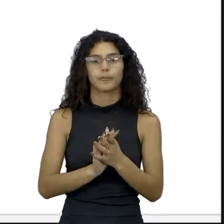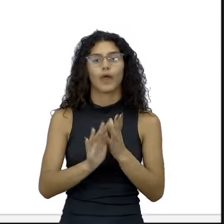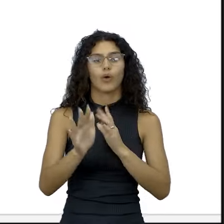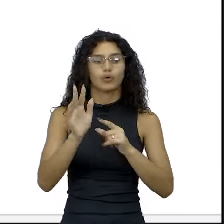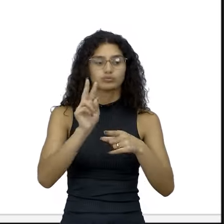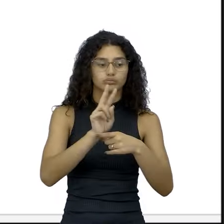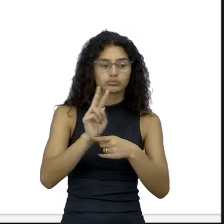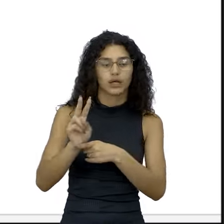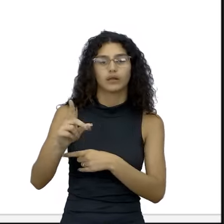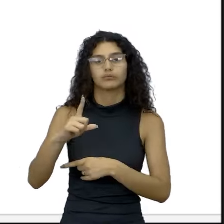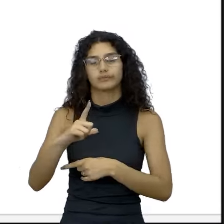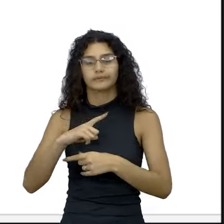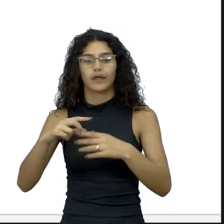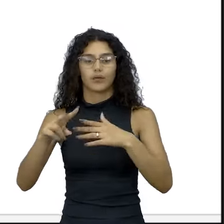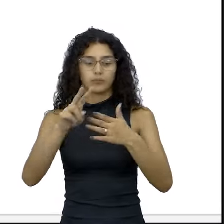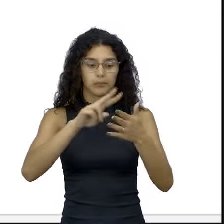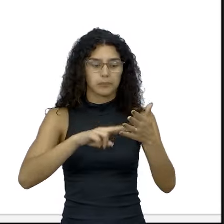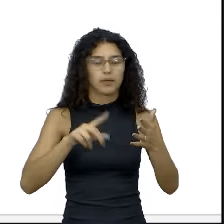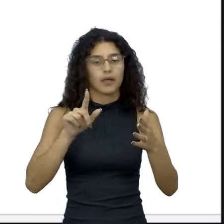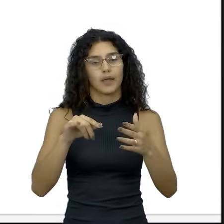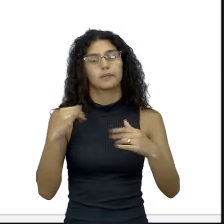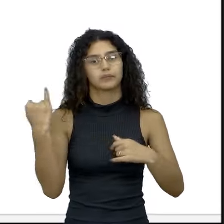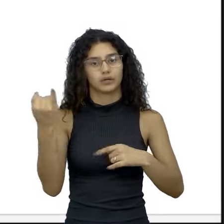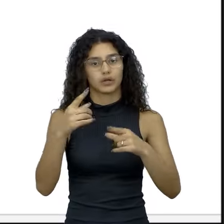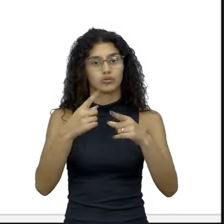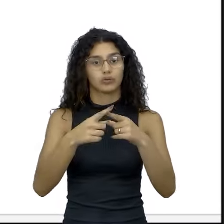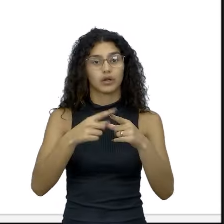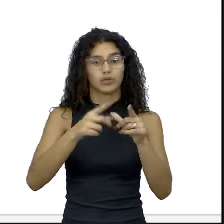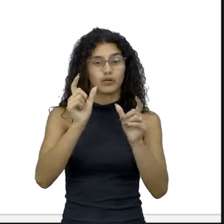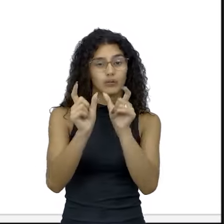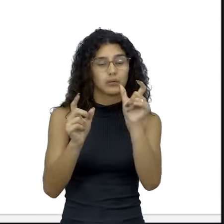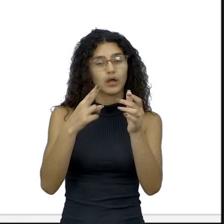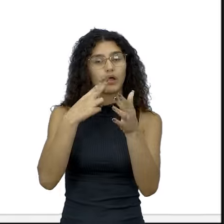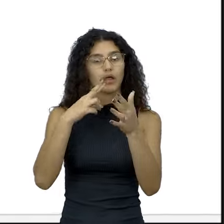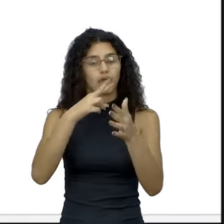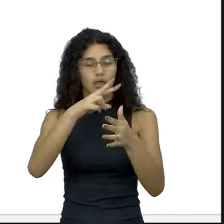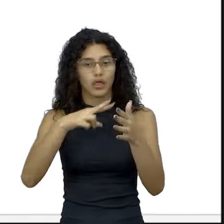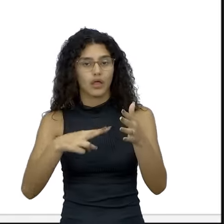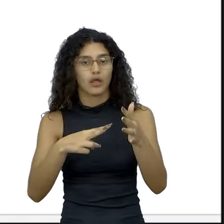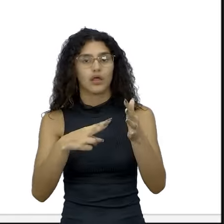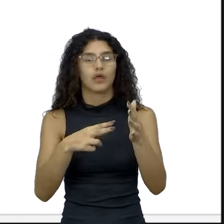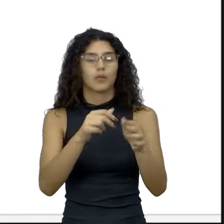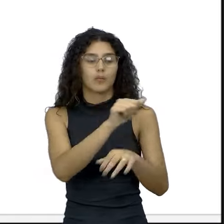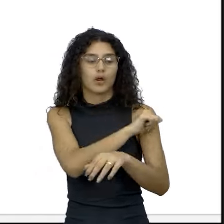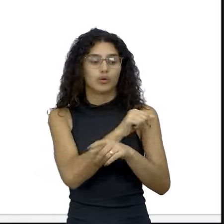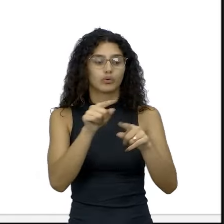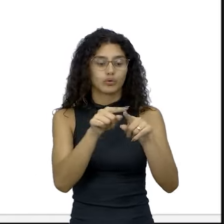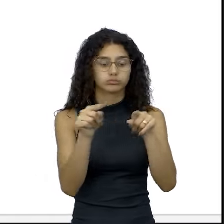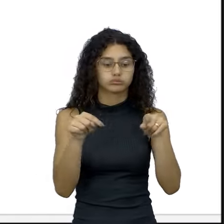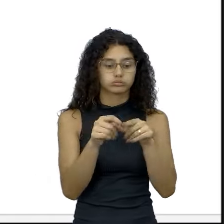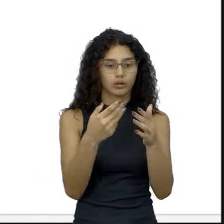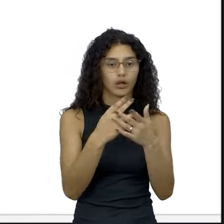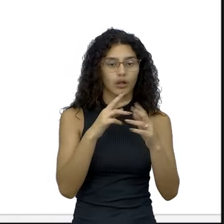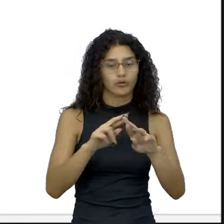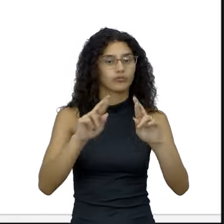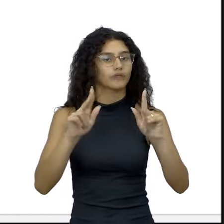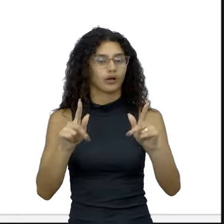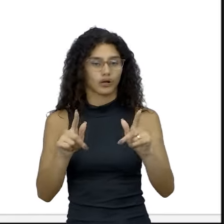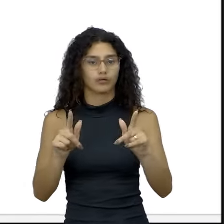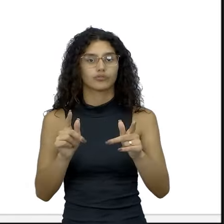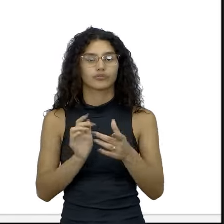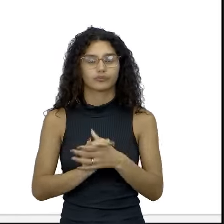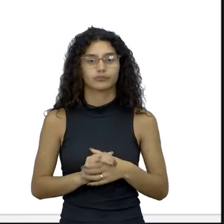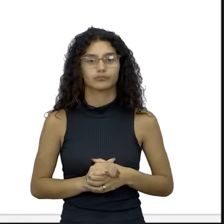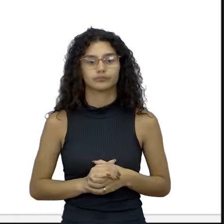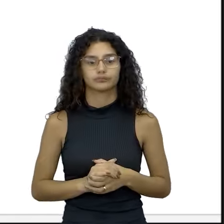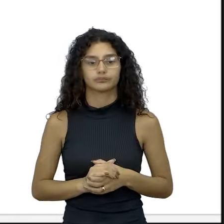cuidado com a revisão é necessário, porque os verbetes serão lidos pelos estudantes das outras turmas, né? Então precisa estar